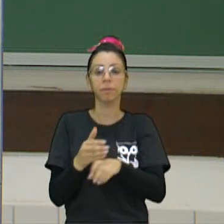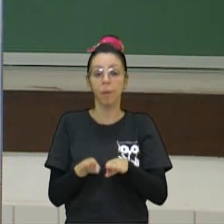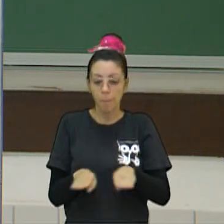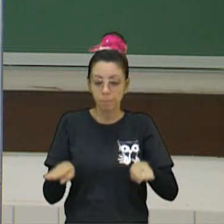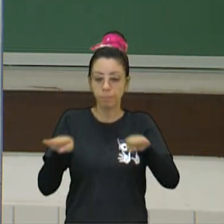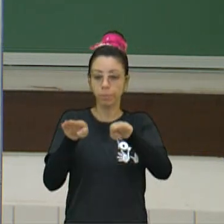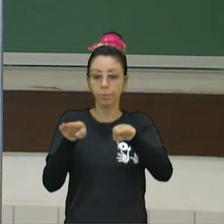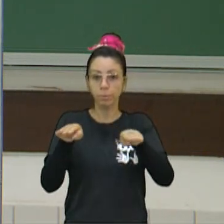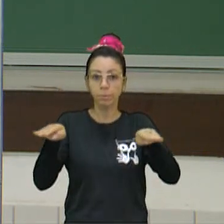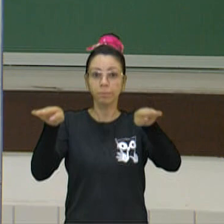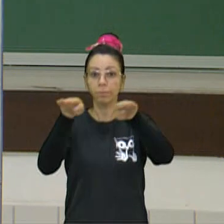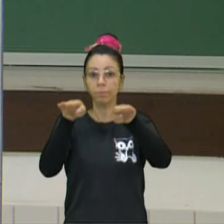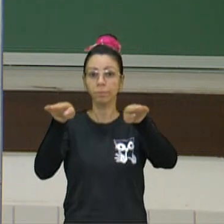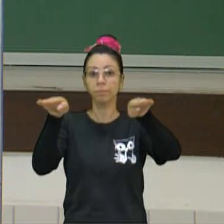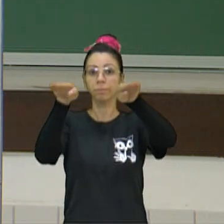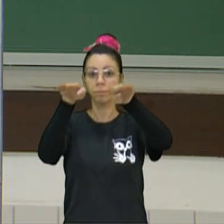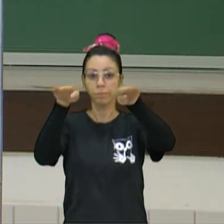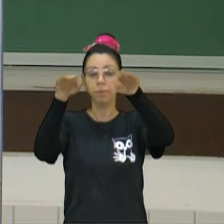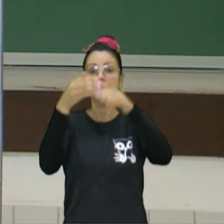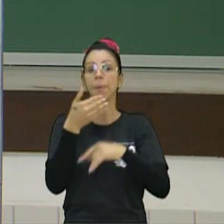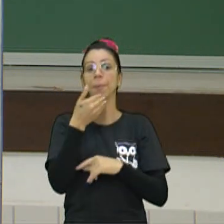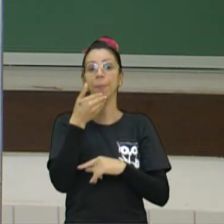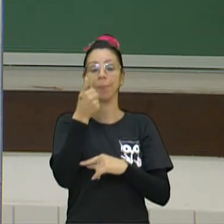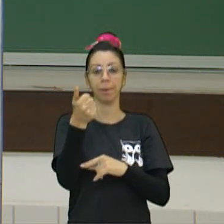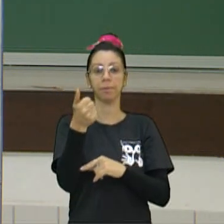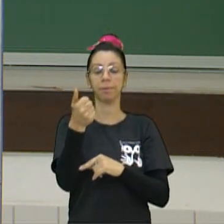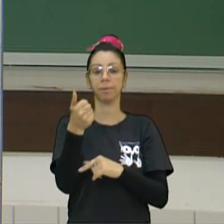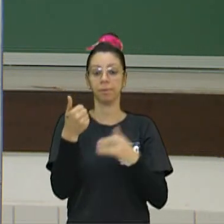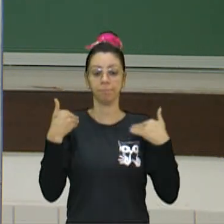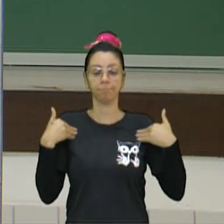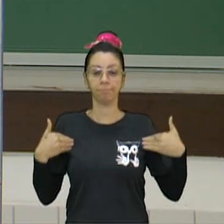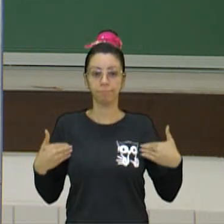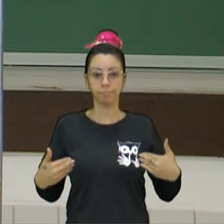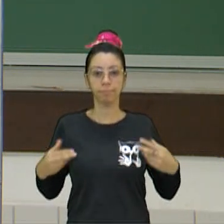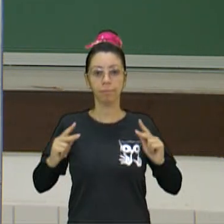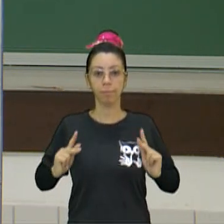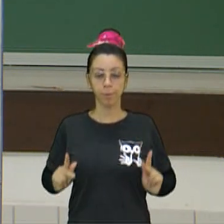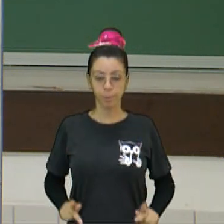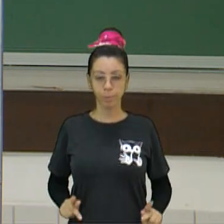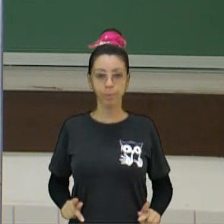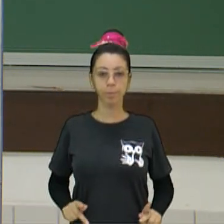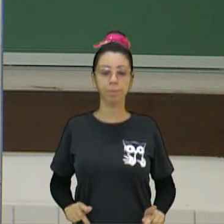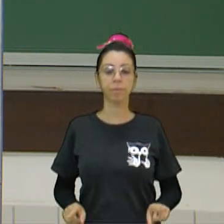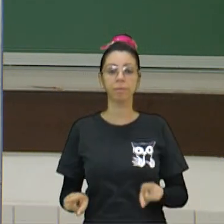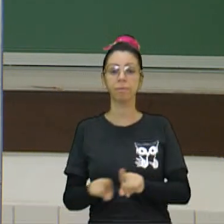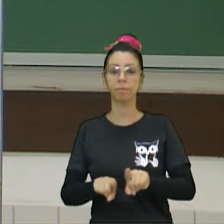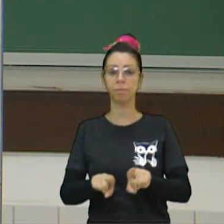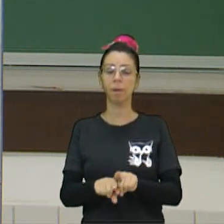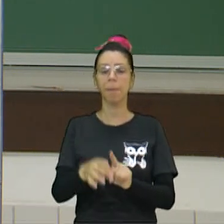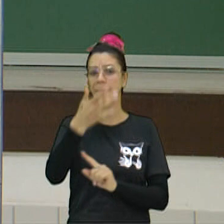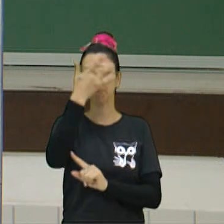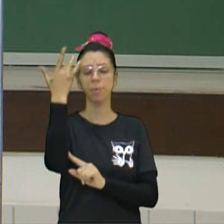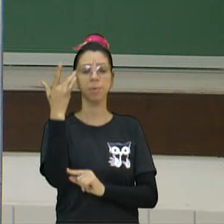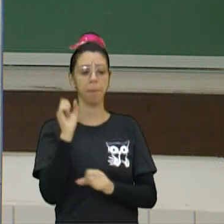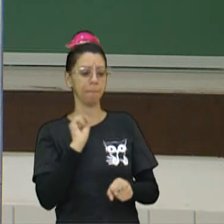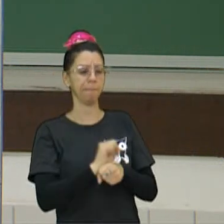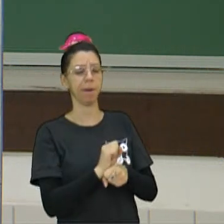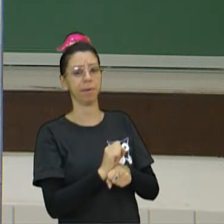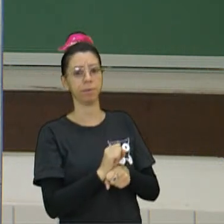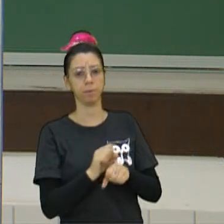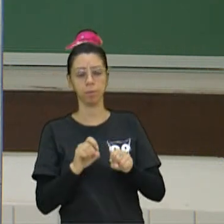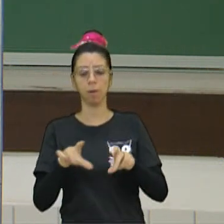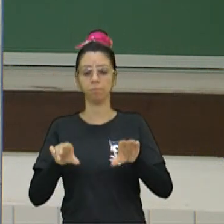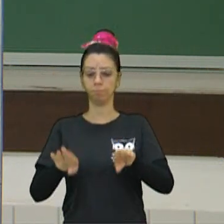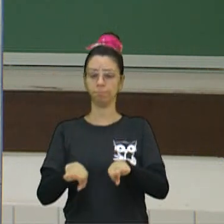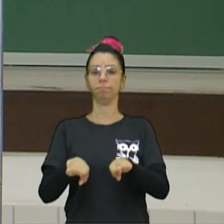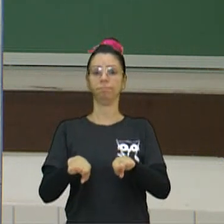vão aumentando. Assim, melhorando o condicionamento físico da pessoa, né, mas também para a pessoa não ficar estabilizada, né? Chegou